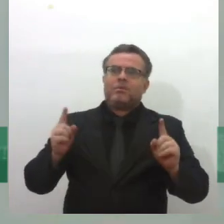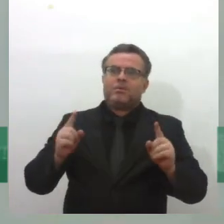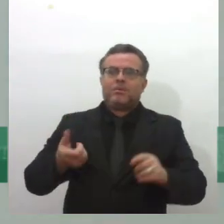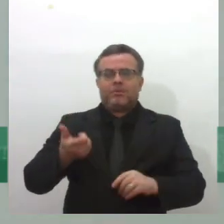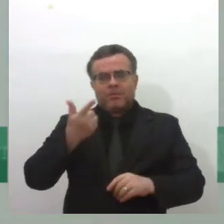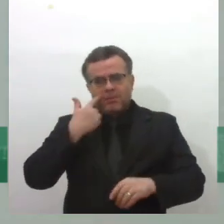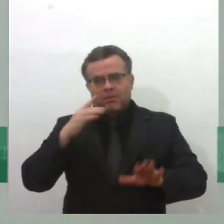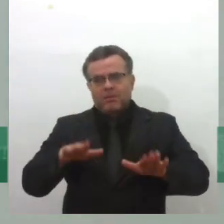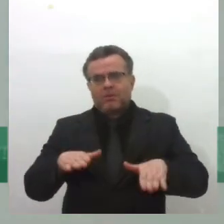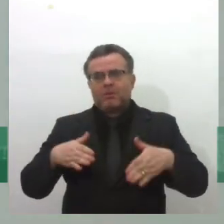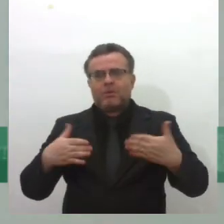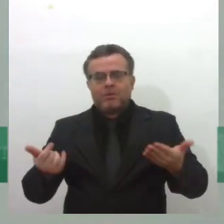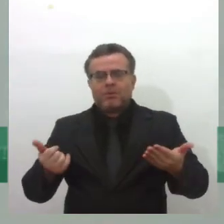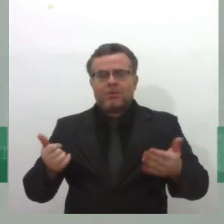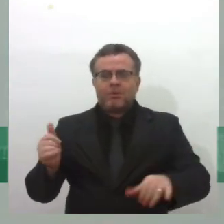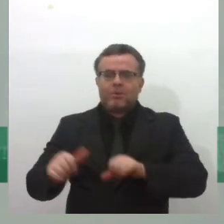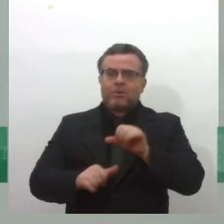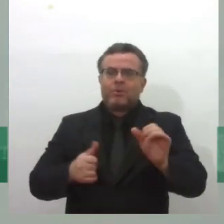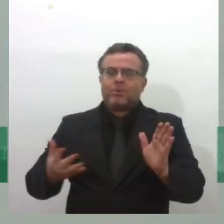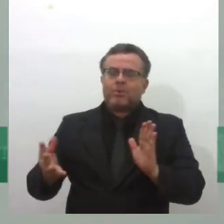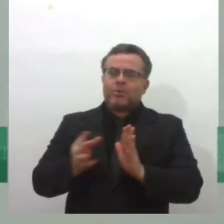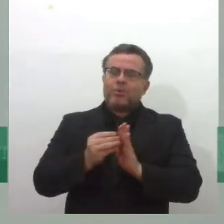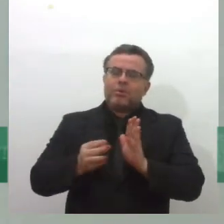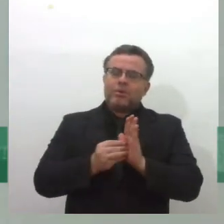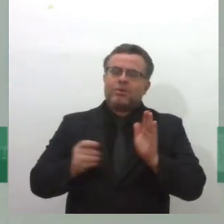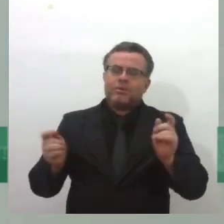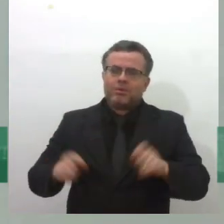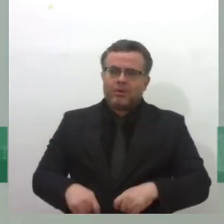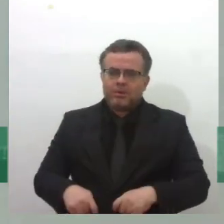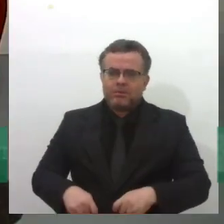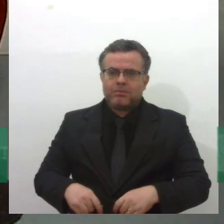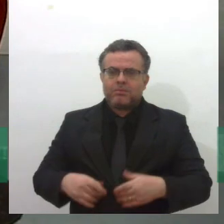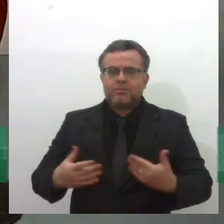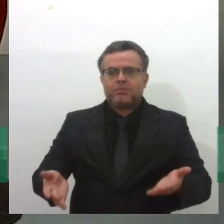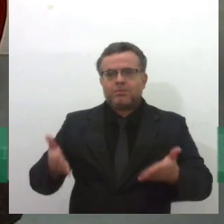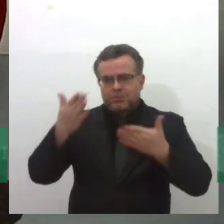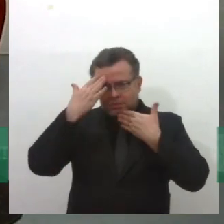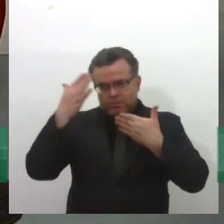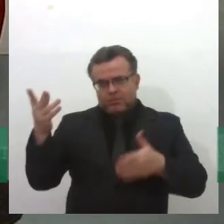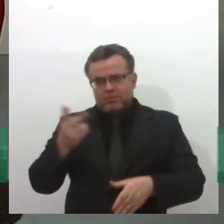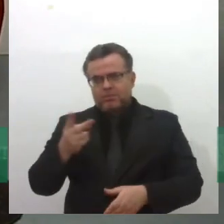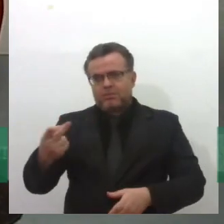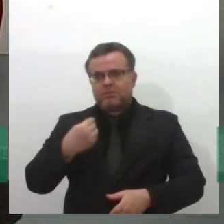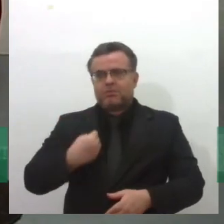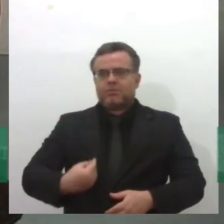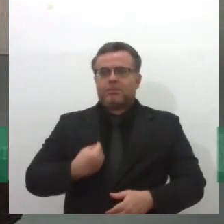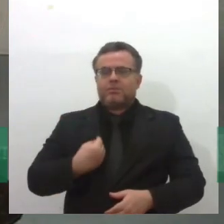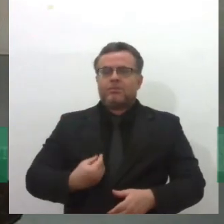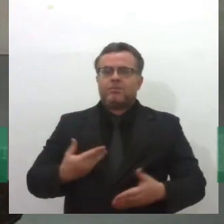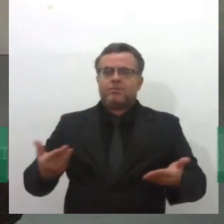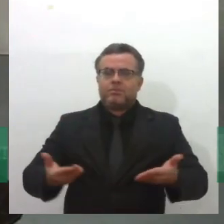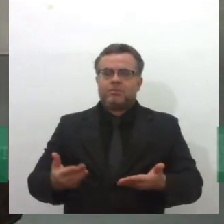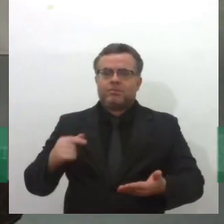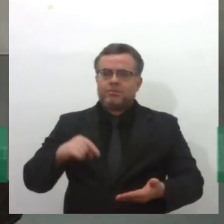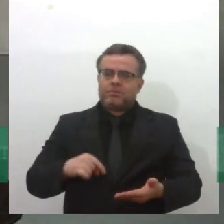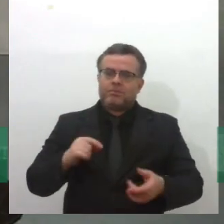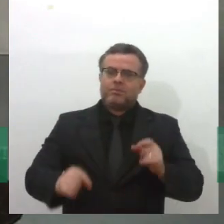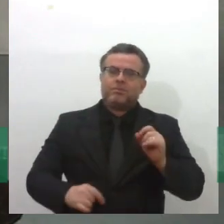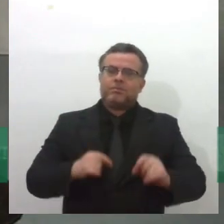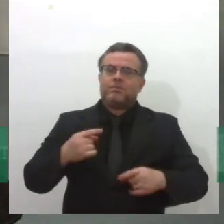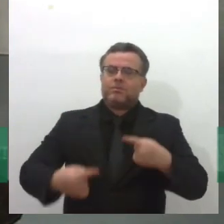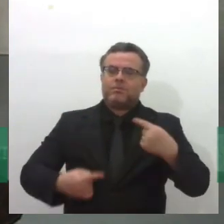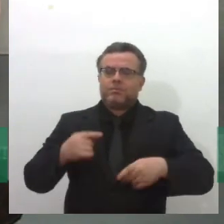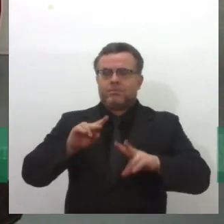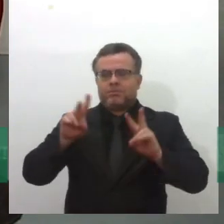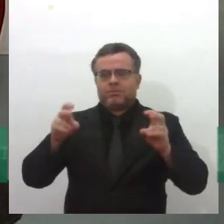alterações propostas pela Câmara dos Deputados. Queria agradecer a participação de vocês aqui por esclarecer esse tema